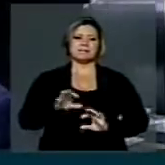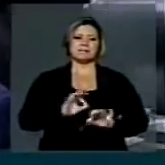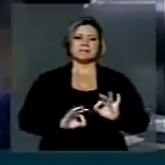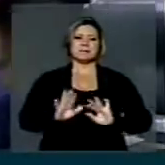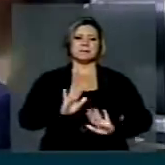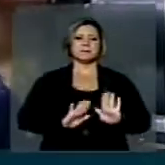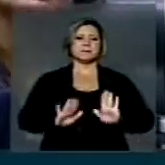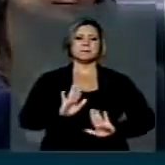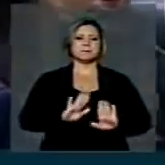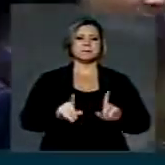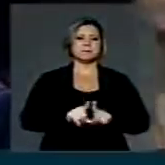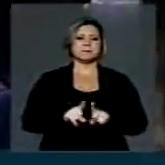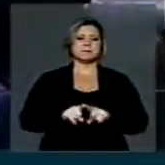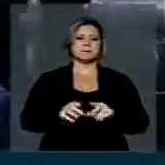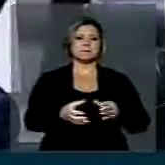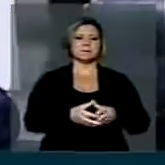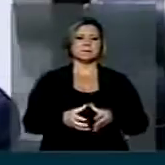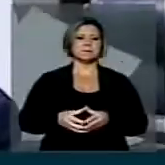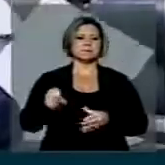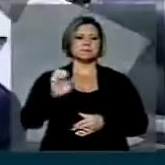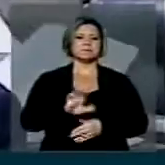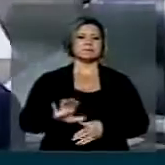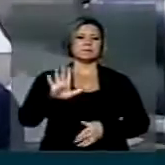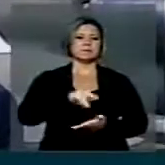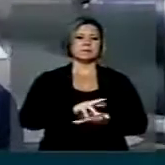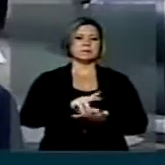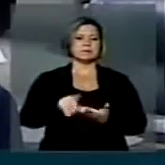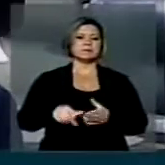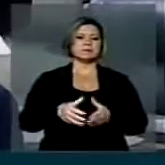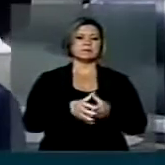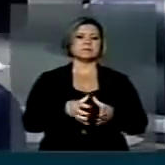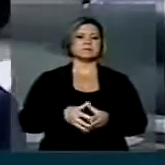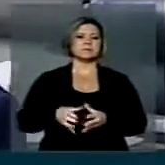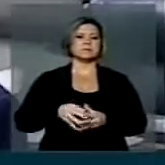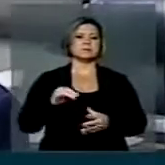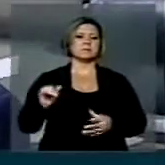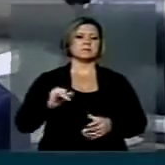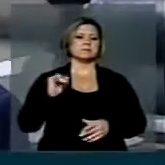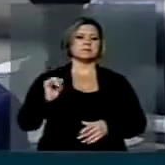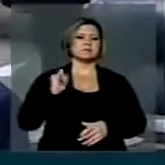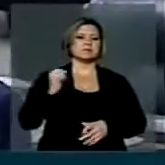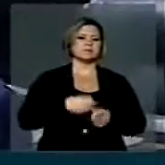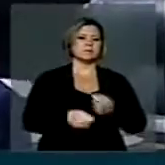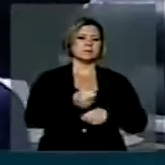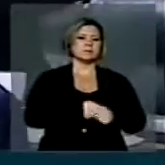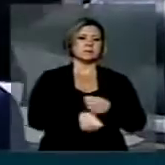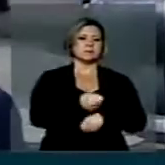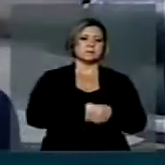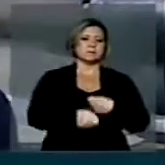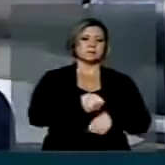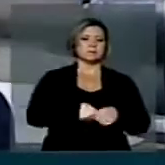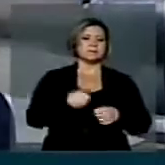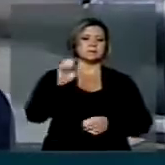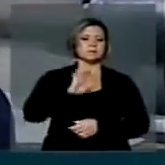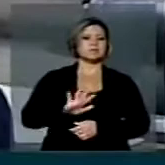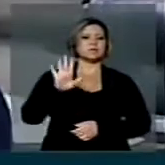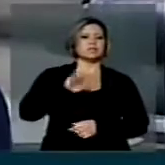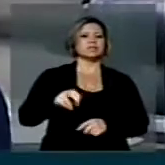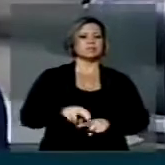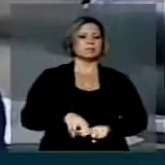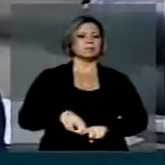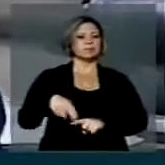atender às demandas nacionais, setores importantes da produção, do negócio e da economia nacional. Por isso